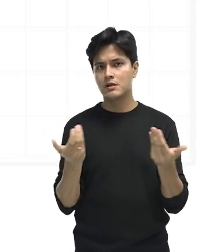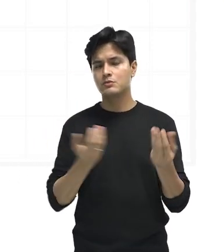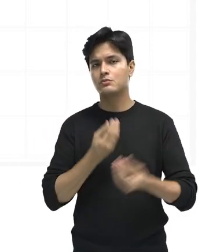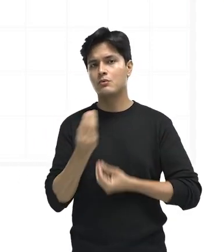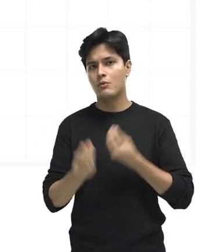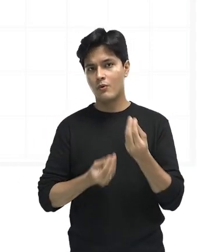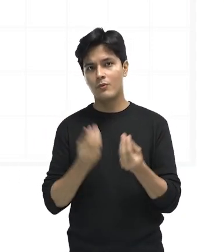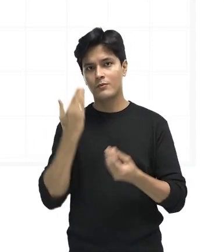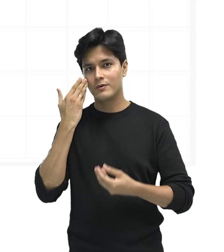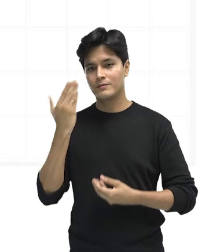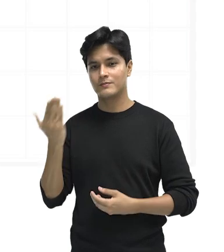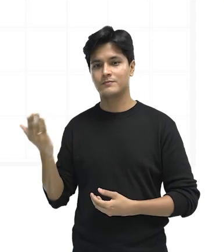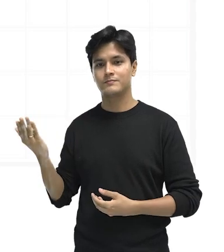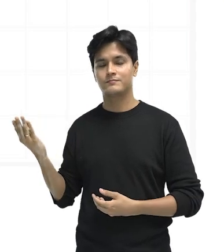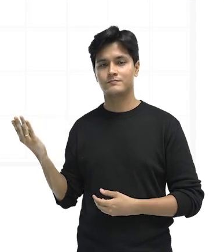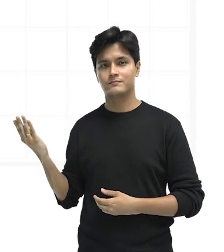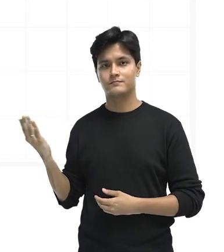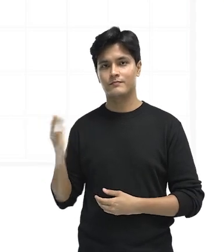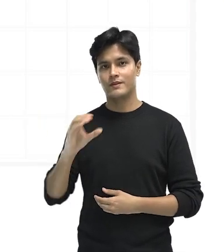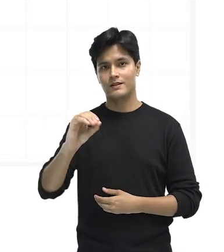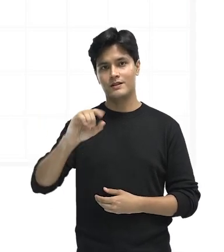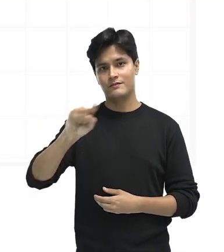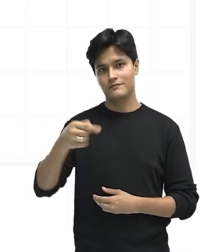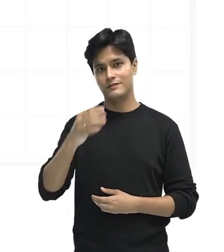tenho que escrever dessa forma,